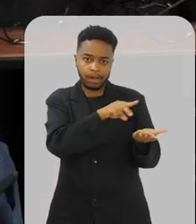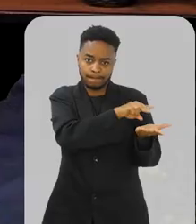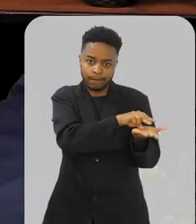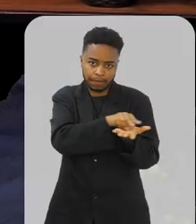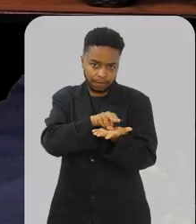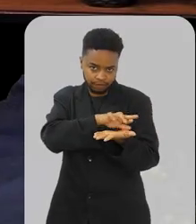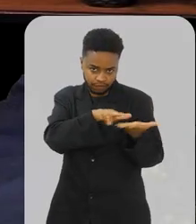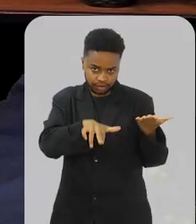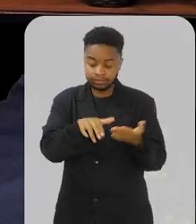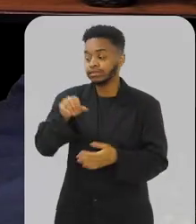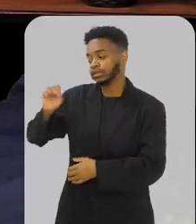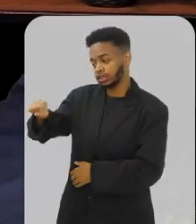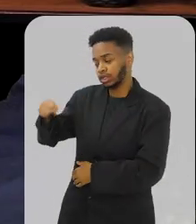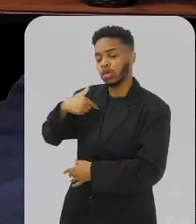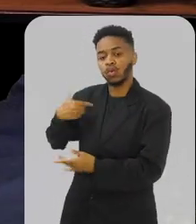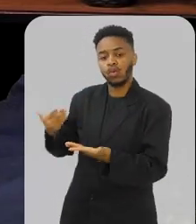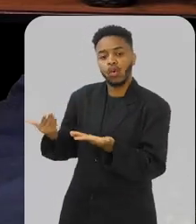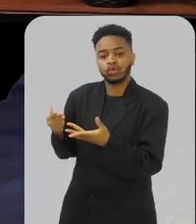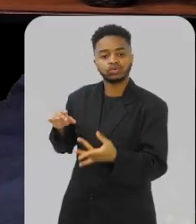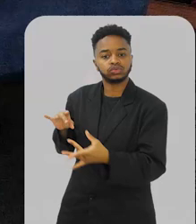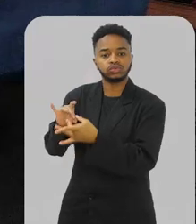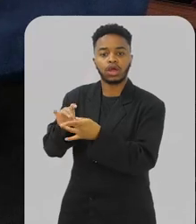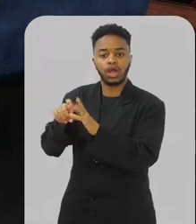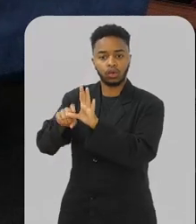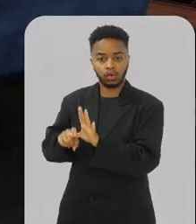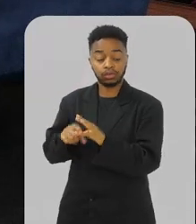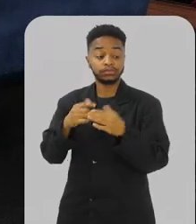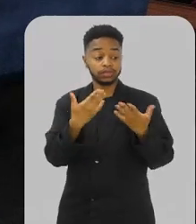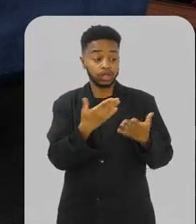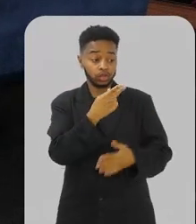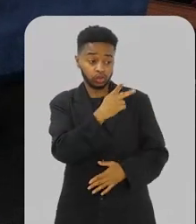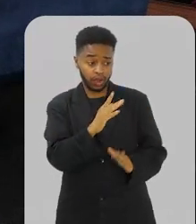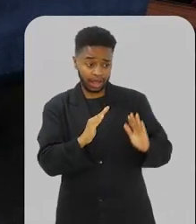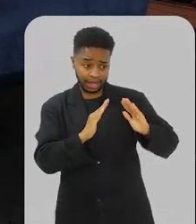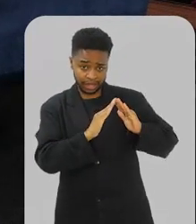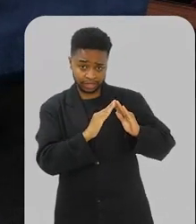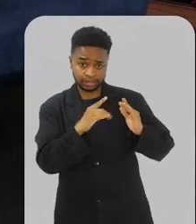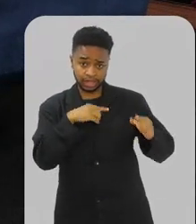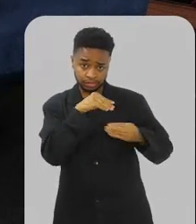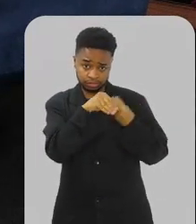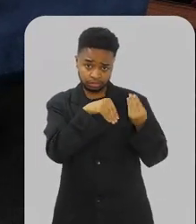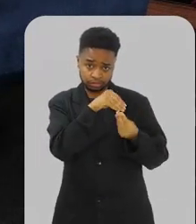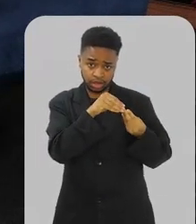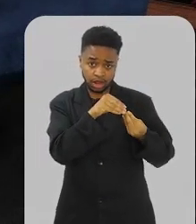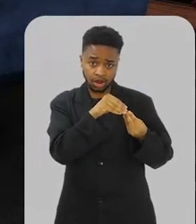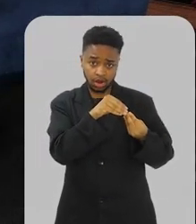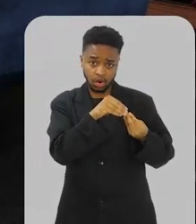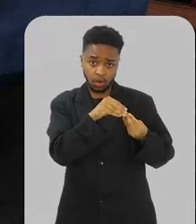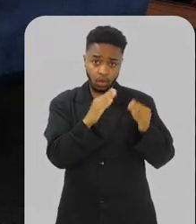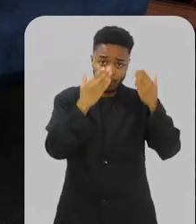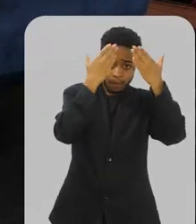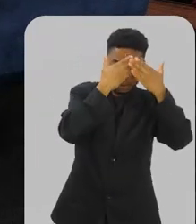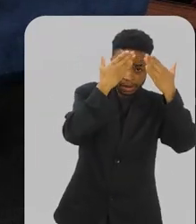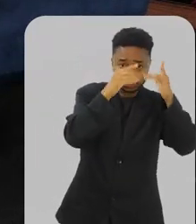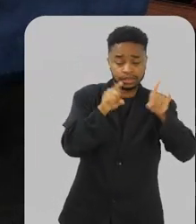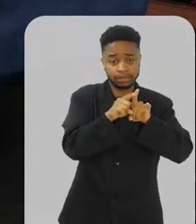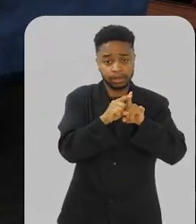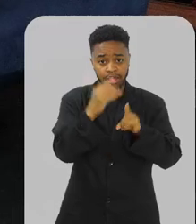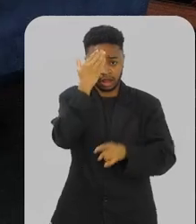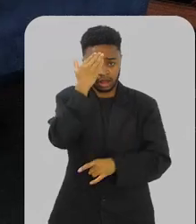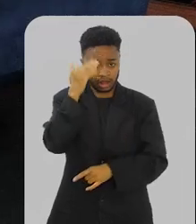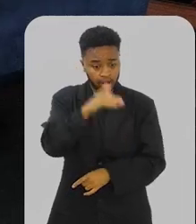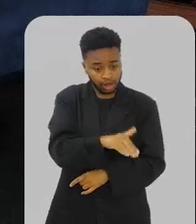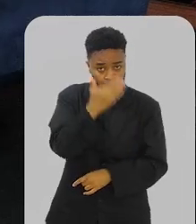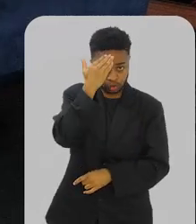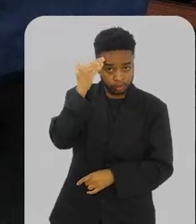Todas as minhas obrigações. Hoje eu sou Mameto de Angola. Então a sua casa, eu posso dizer que ela é de Umbanda e de Candomblé ou não? Não, ela é de